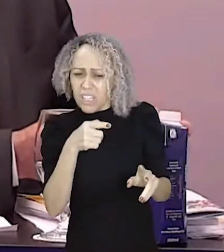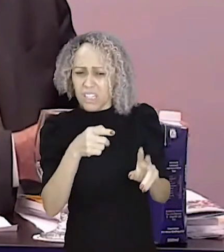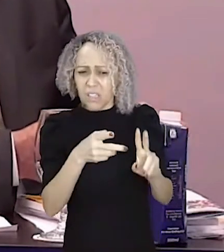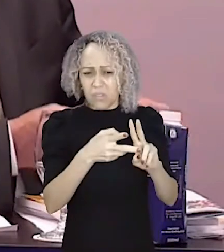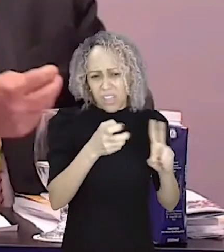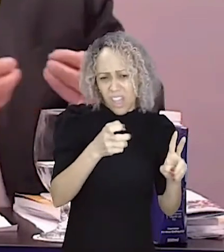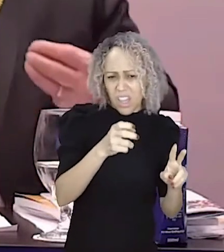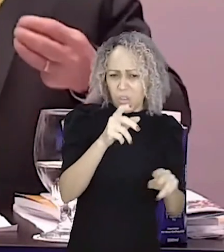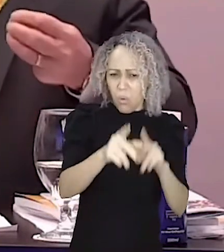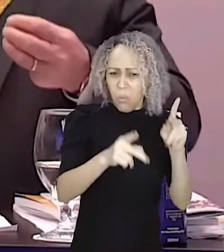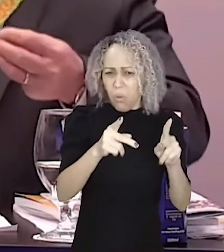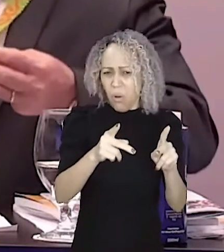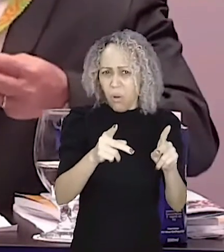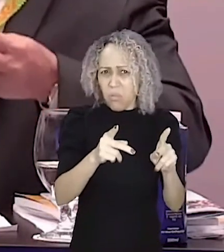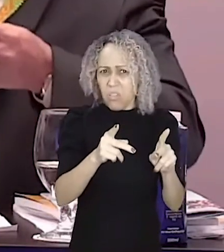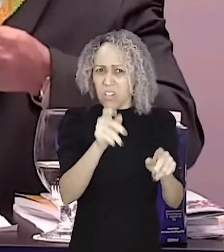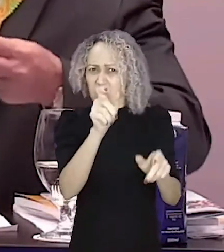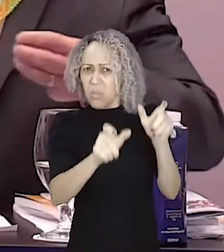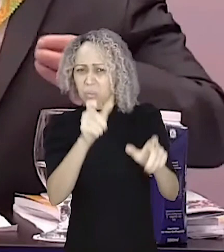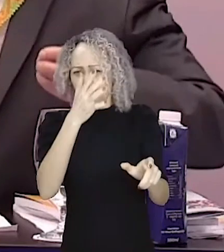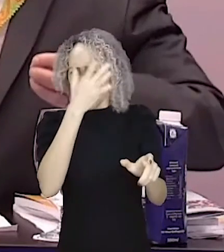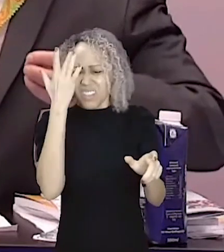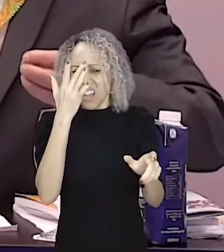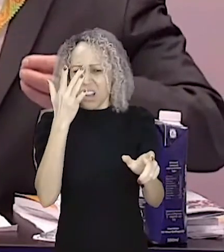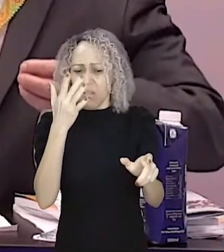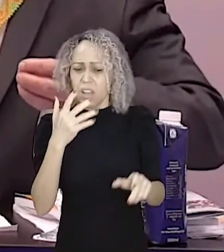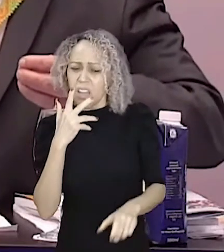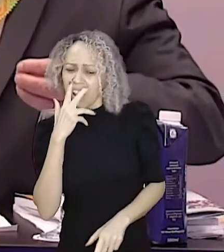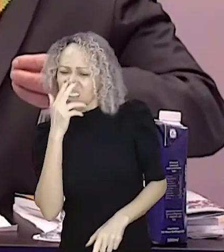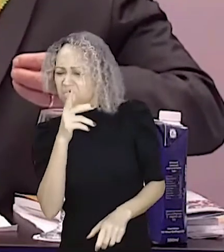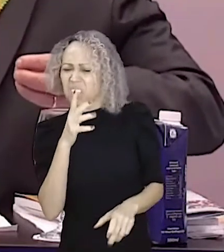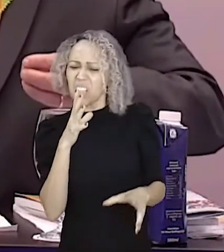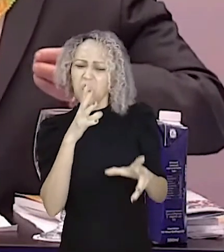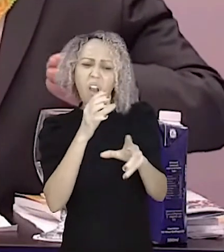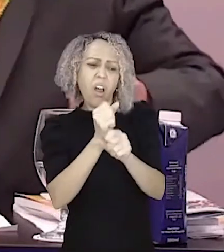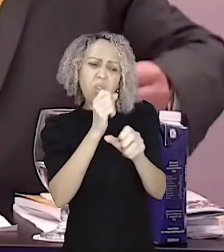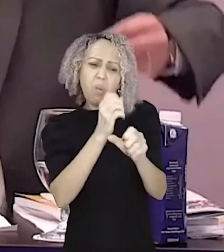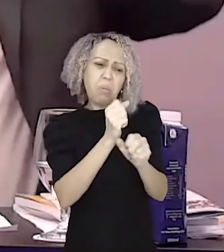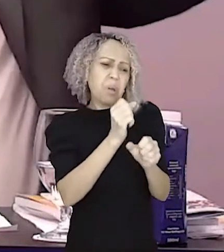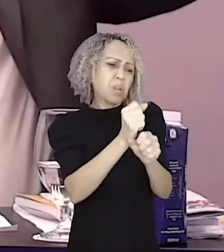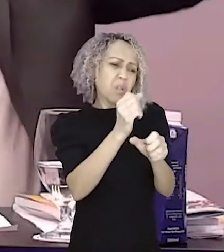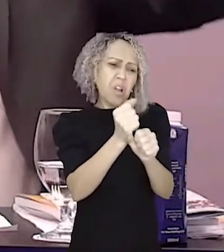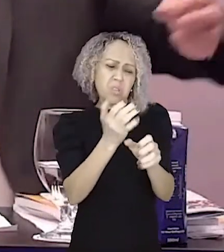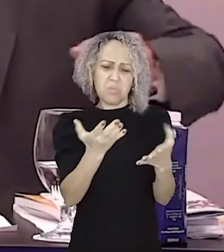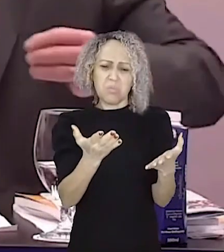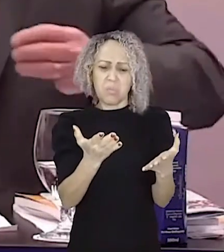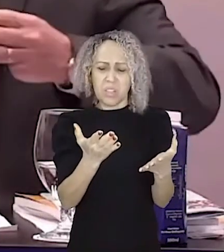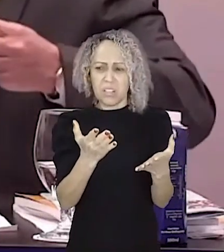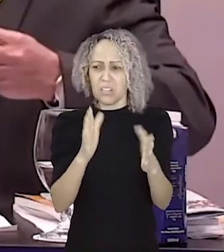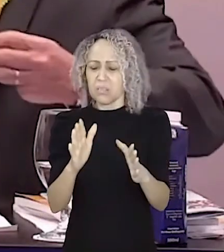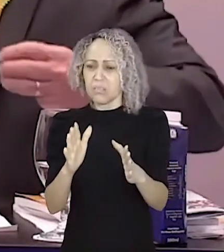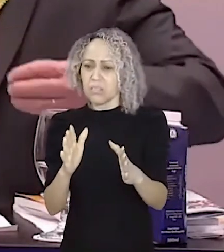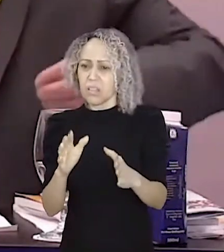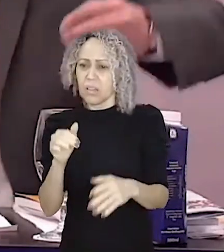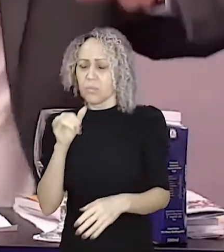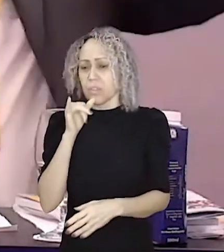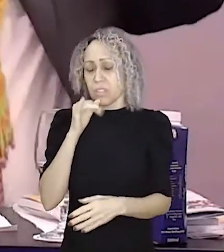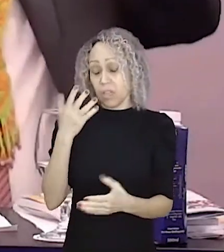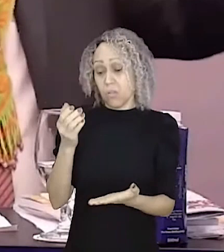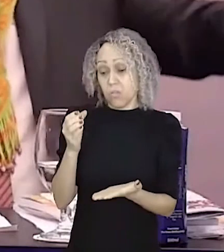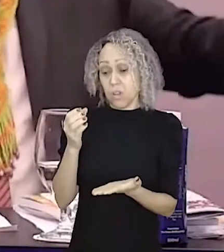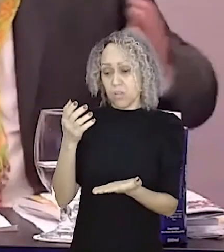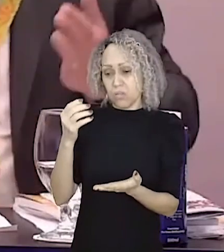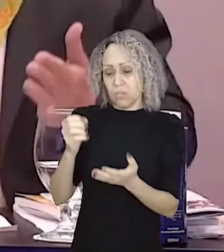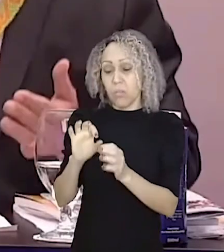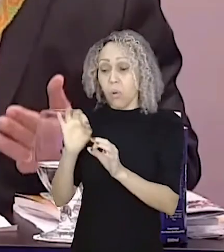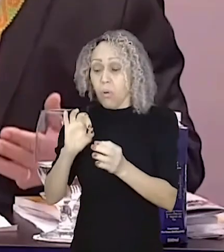país, quando você vai distribuir as finanças do país, tanto para a diplomacia, tanto para a Força Armada, tanto para a guerra, tanto